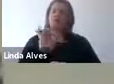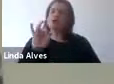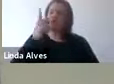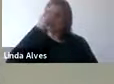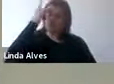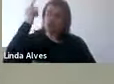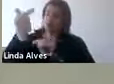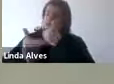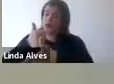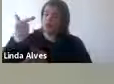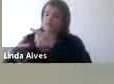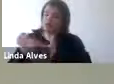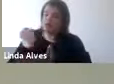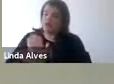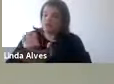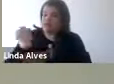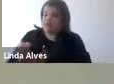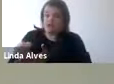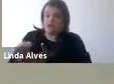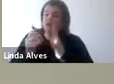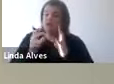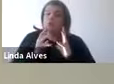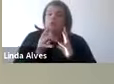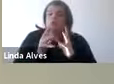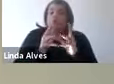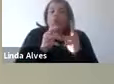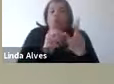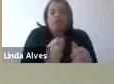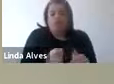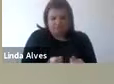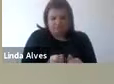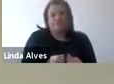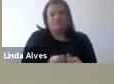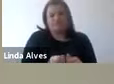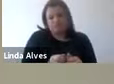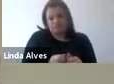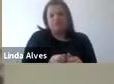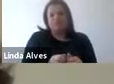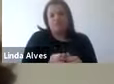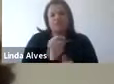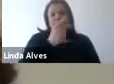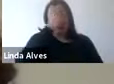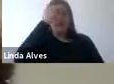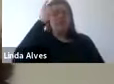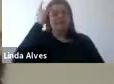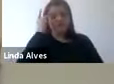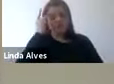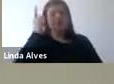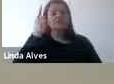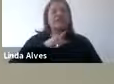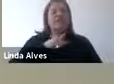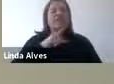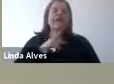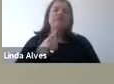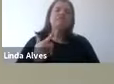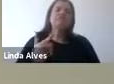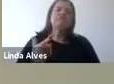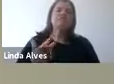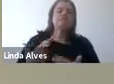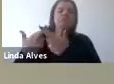trabalhadores com carteira assinada, certo? Então, pega aí as pessoas que têm algum tipo de ocupação.